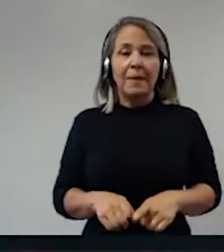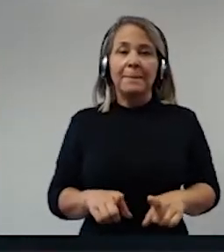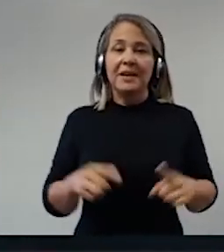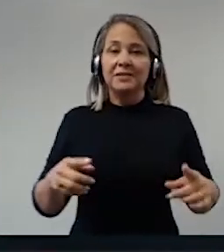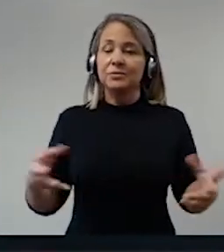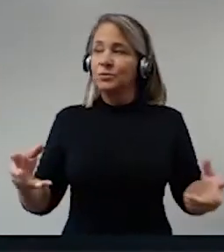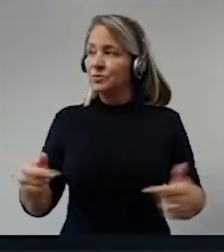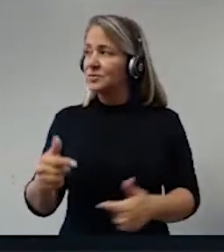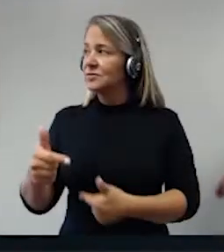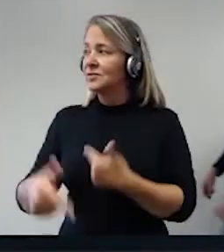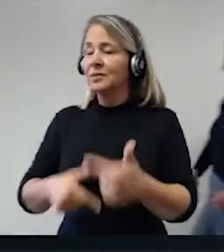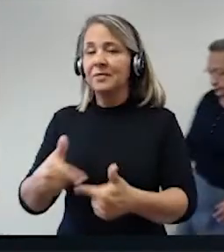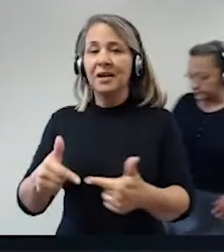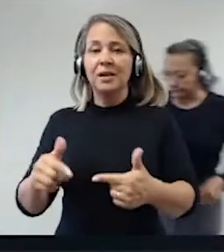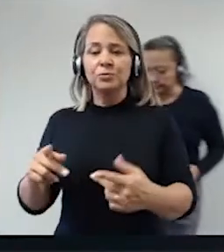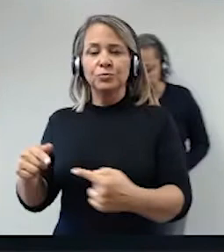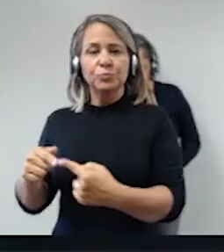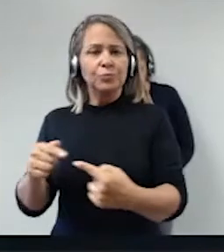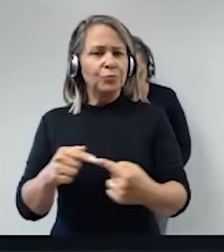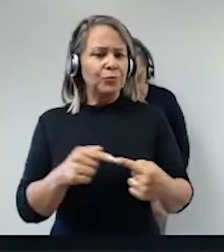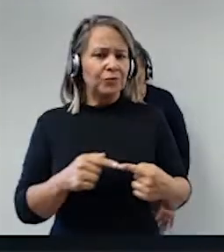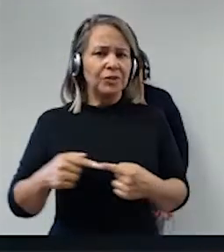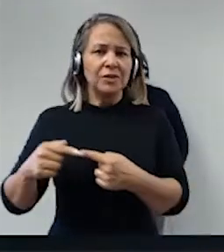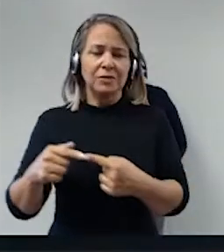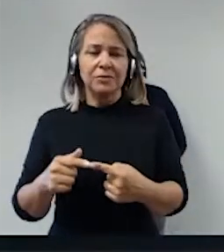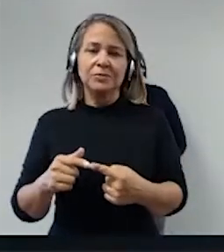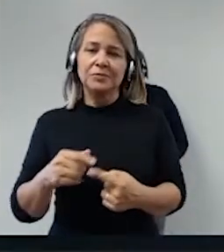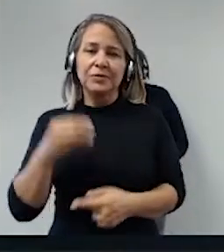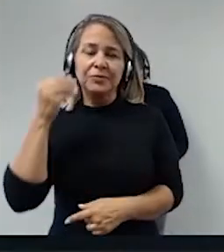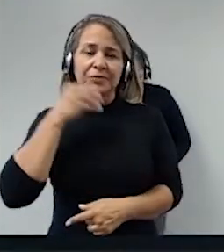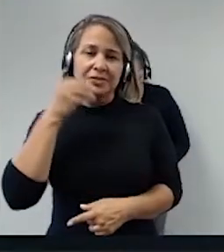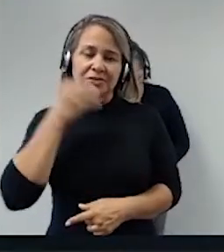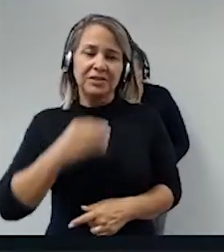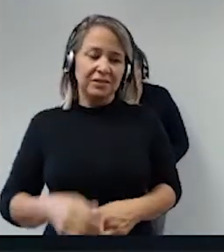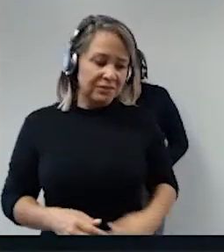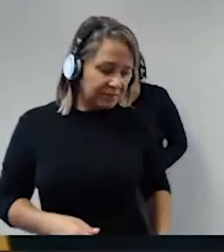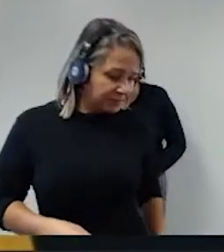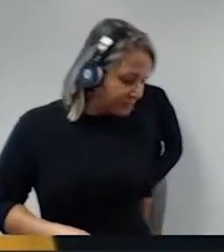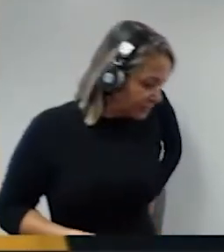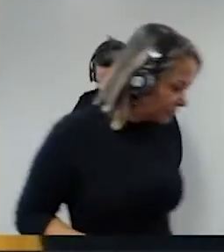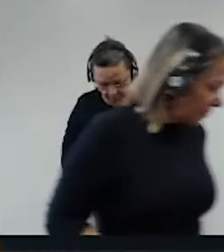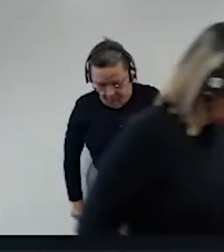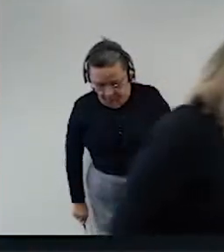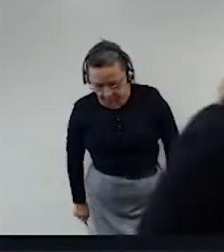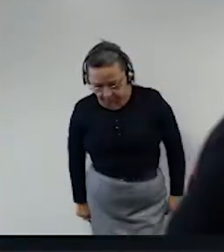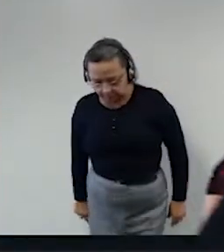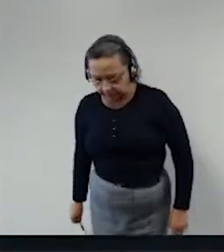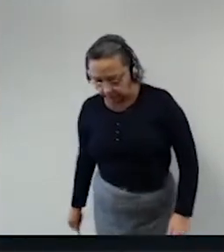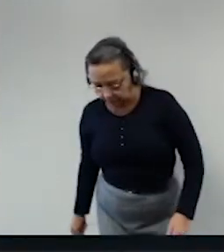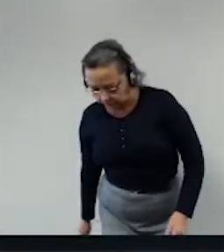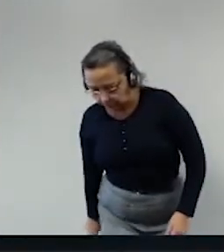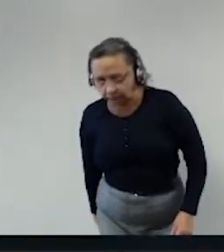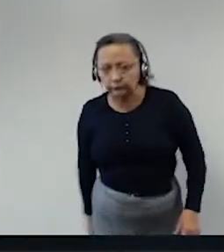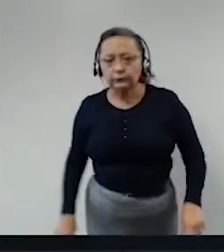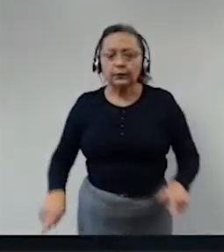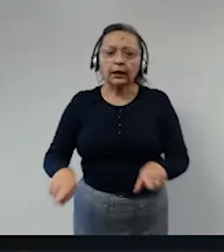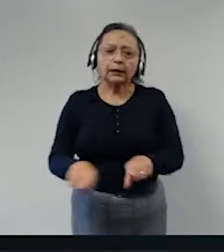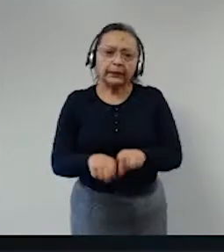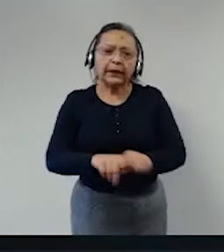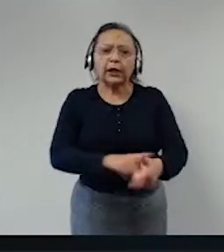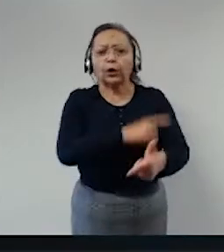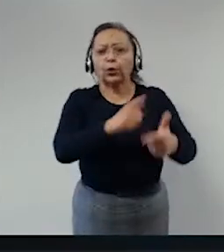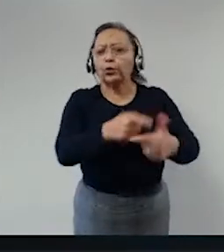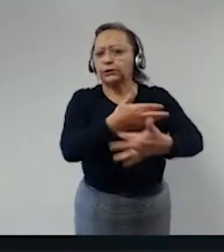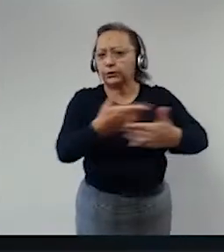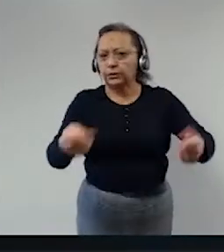do vínculo, que não existe, na verdade, a fragilidade que esses profissionais estão colocados, né? Outra questão também, que é